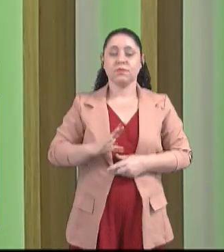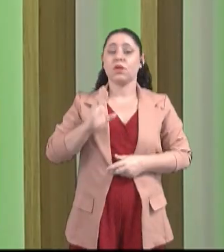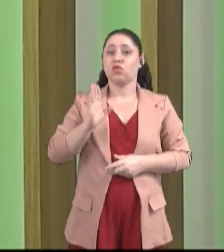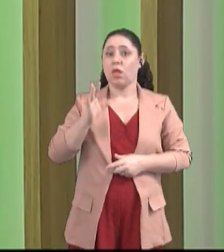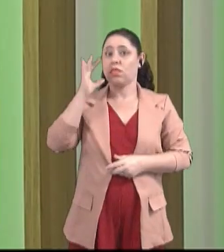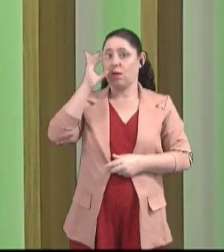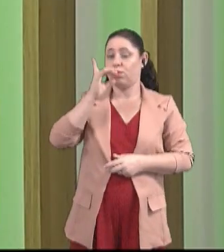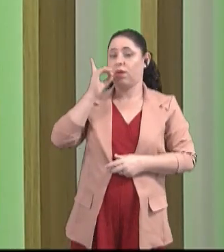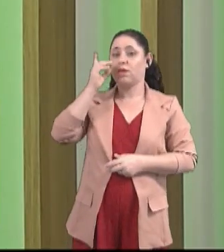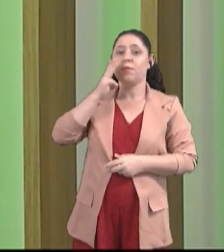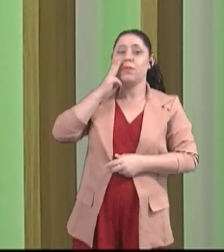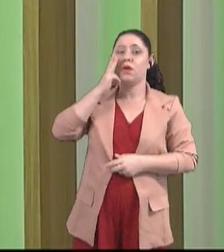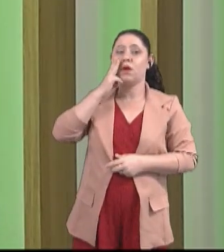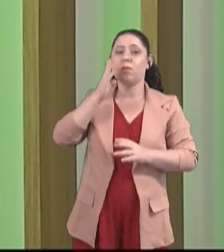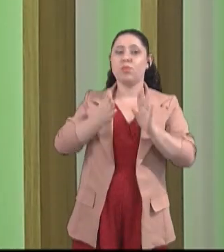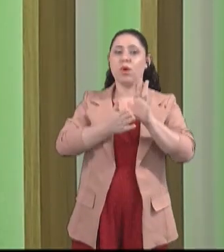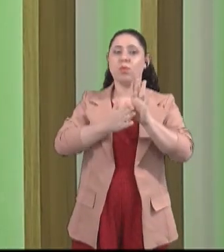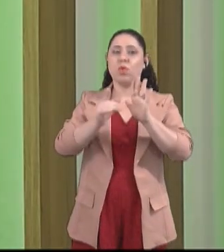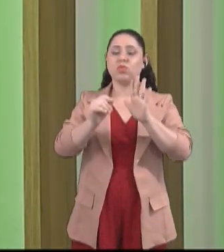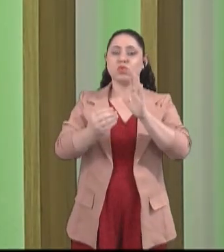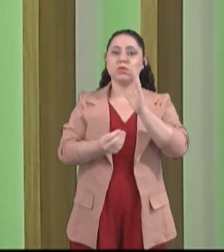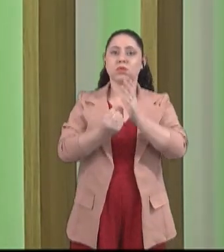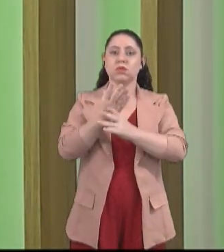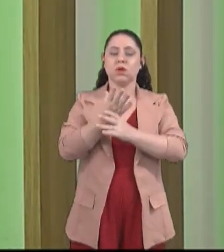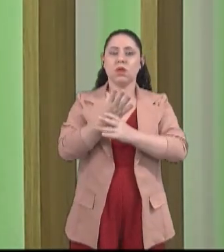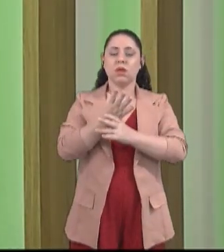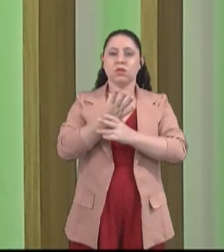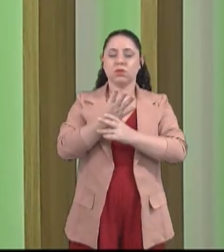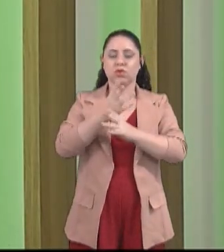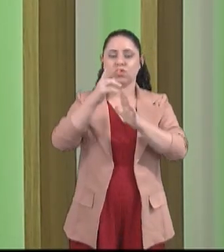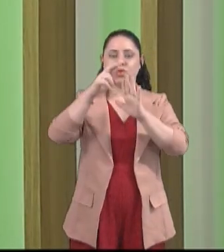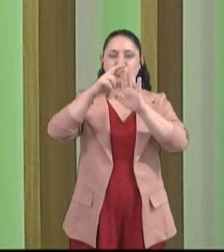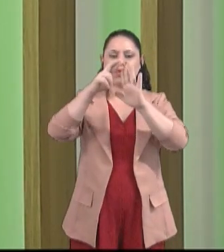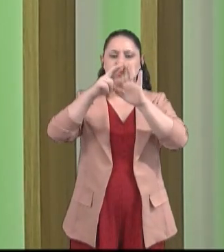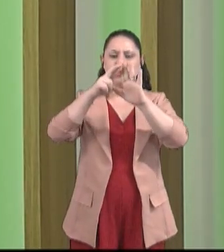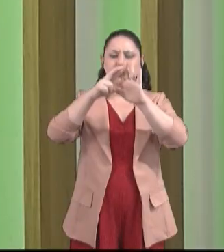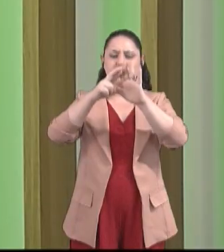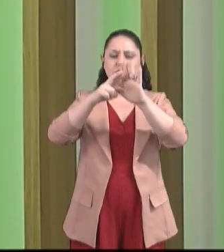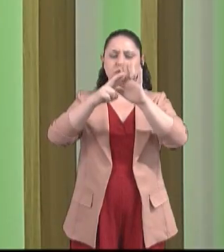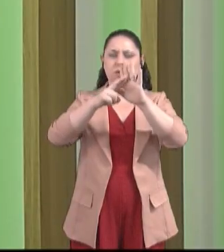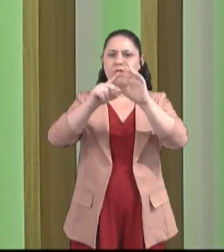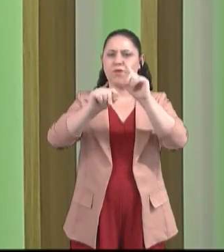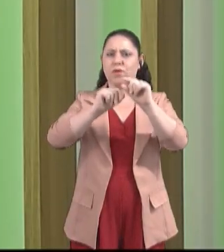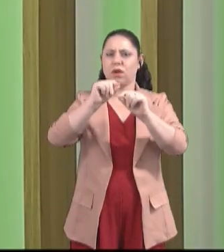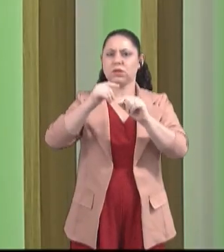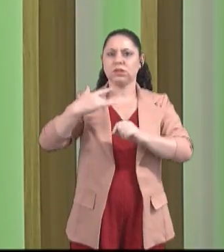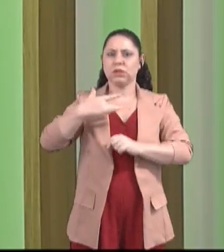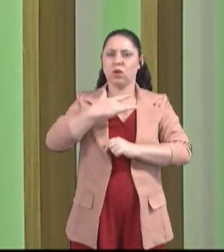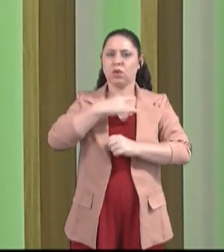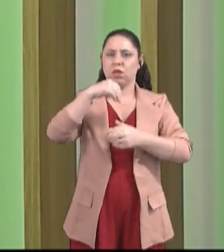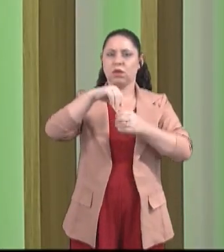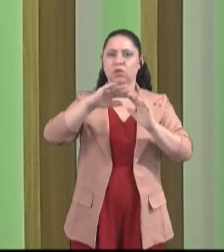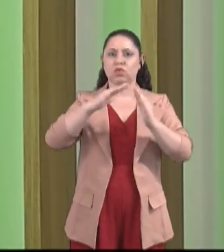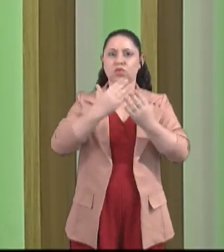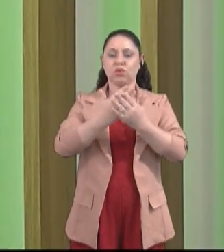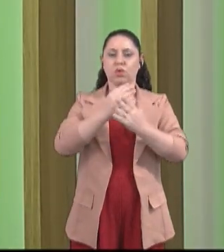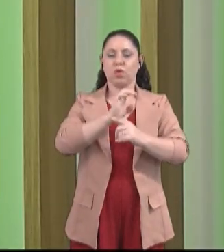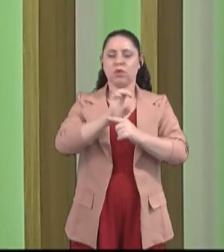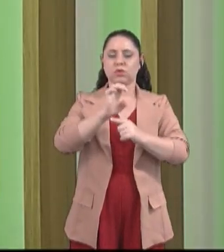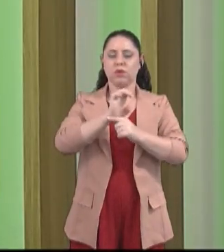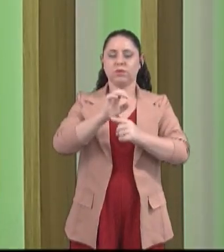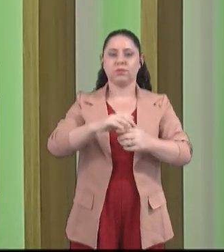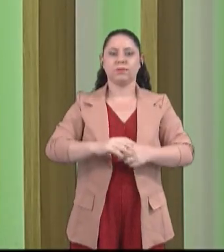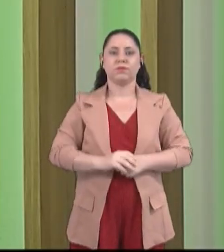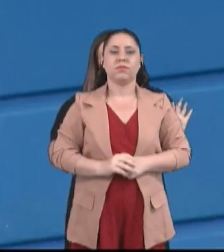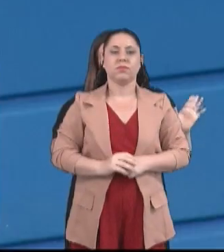Já a deputada Mara Caseiro propôs a criação de diretrizes para a promoção da saúde nas escolas de Mato Grosso do